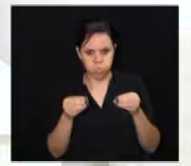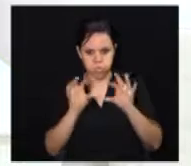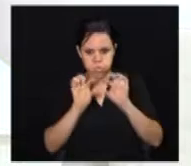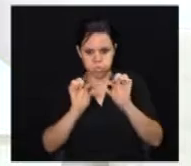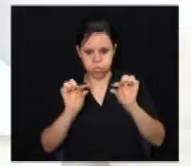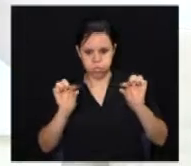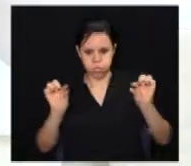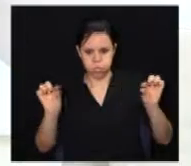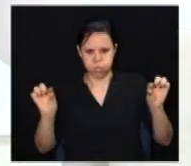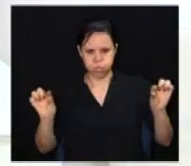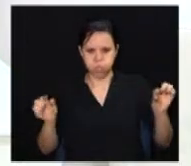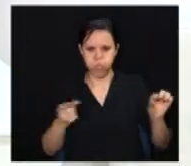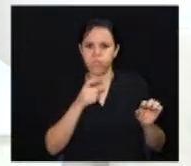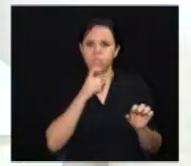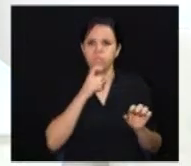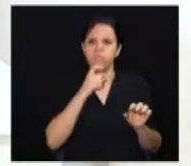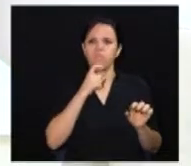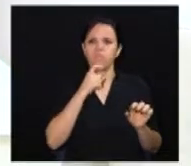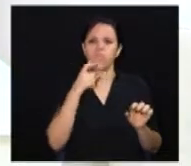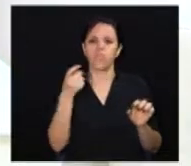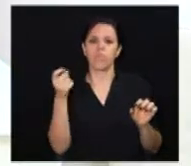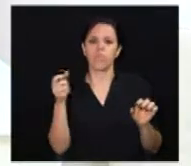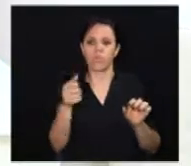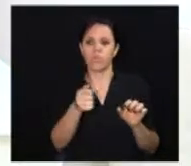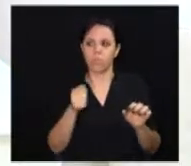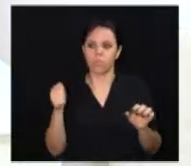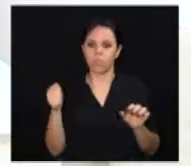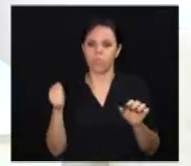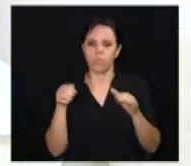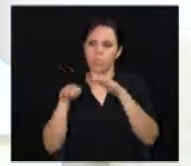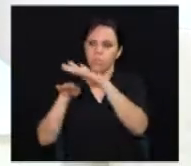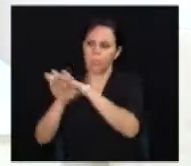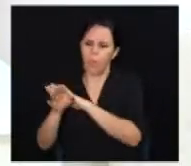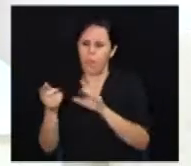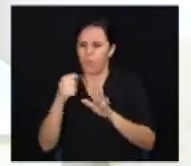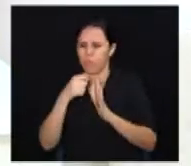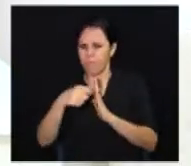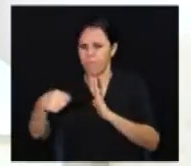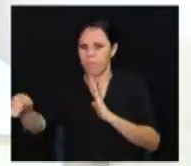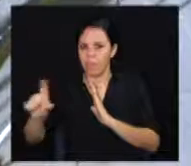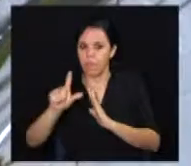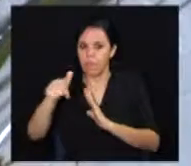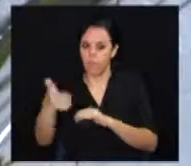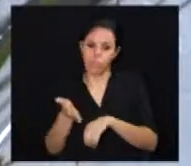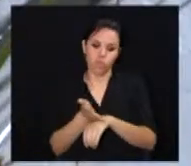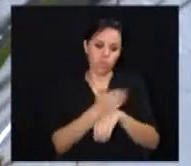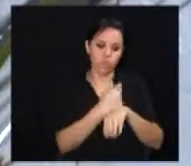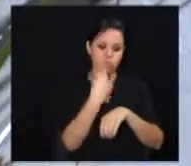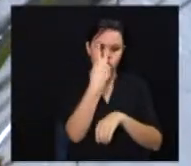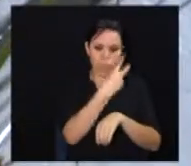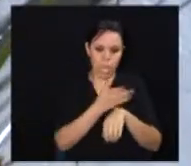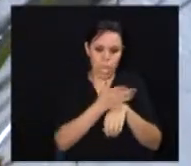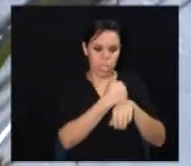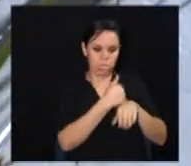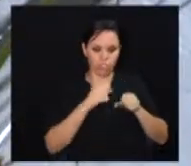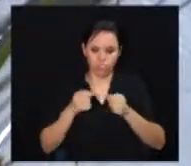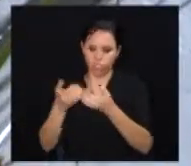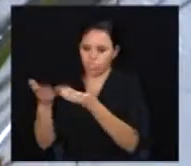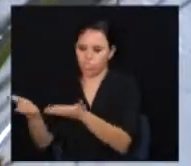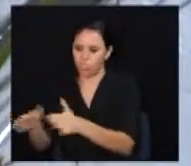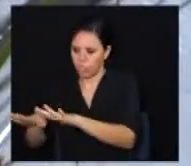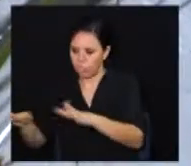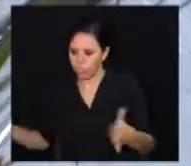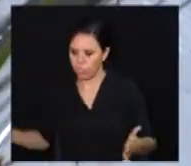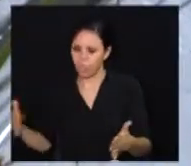dura meses no congelador. Quando você quiser usar, é só tirar umas 2 horinhas antes. Ela tá ótima para usar, ela não perde o ponto, ela não fica